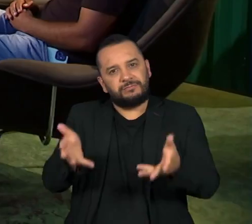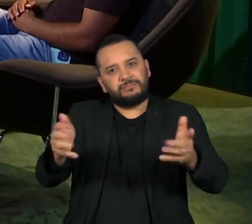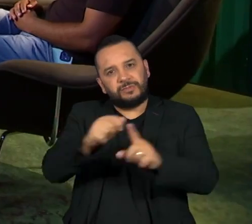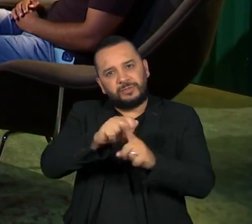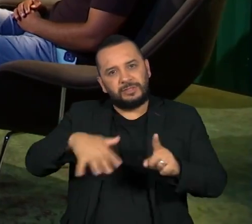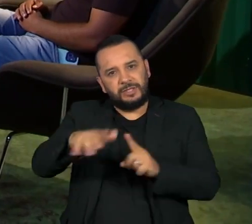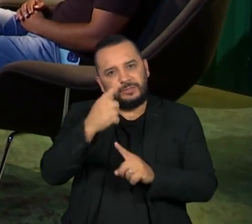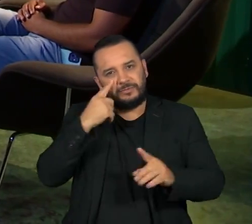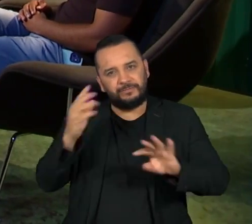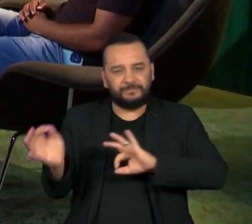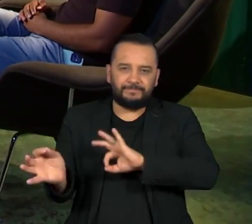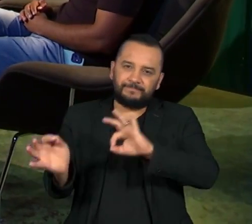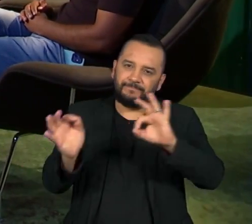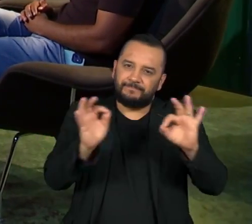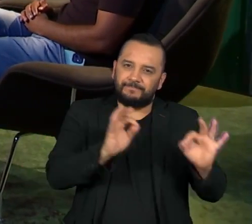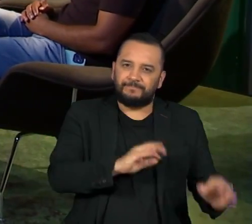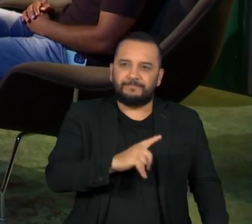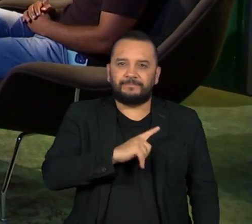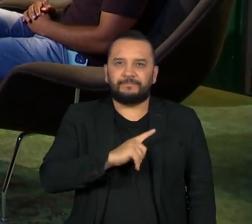acompanhar.